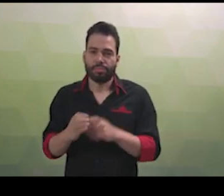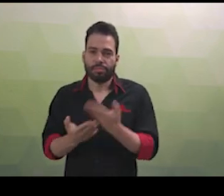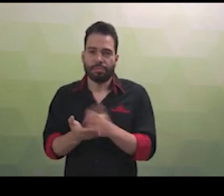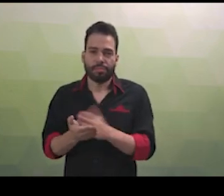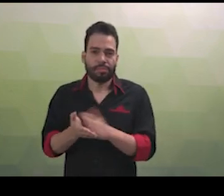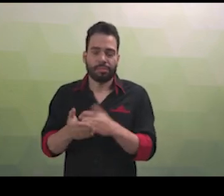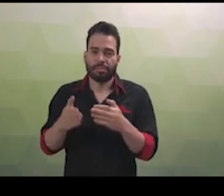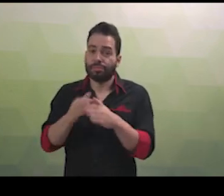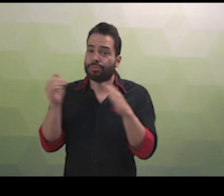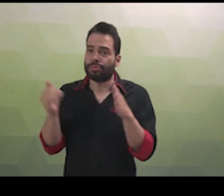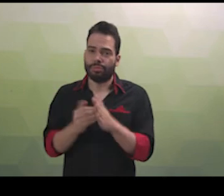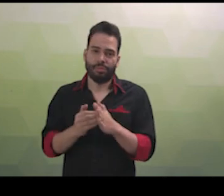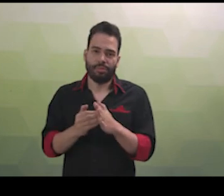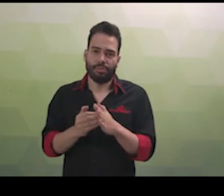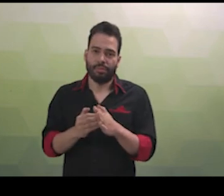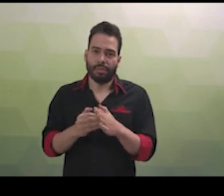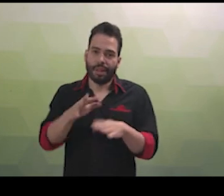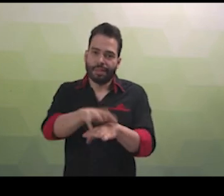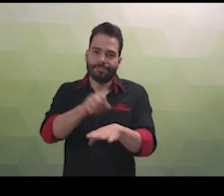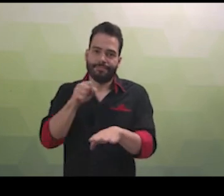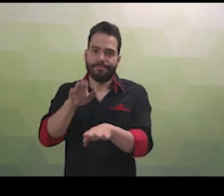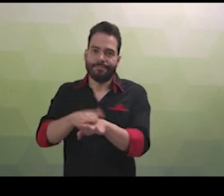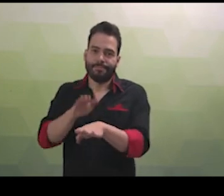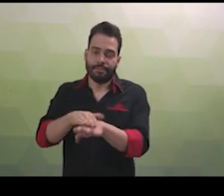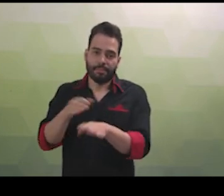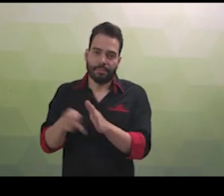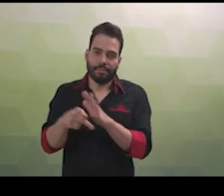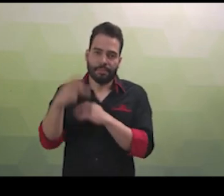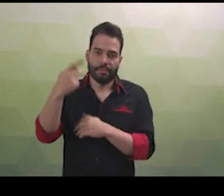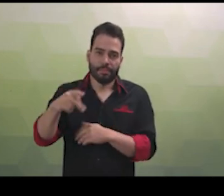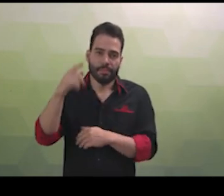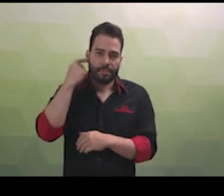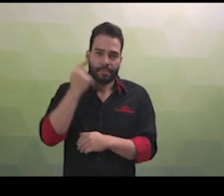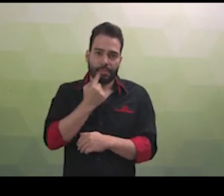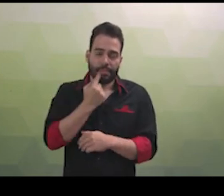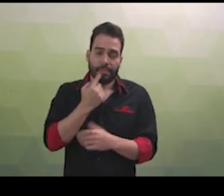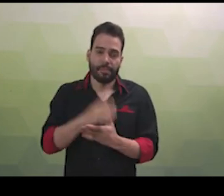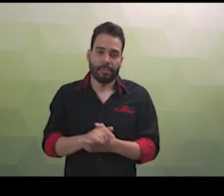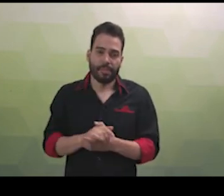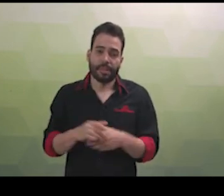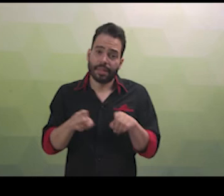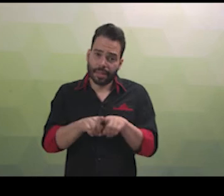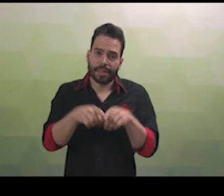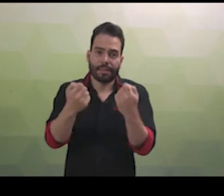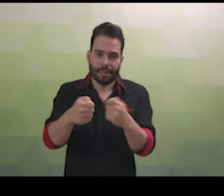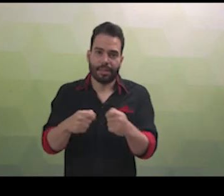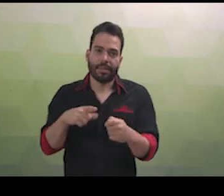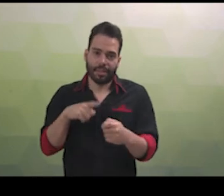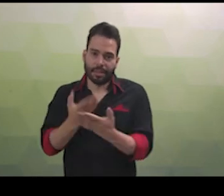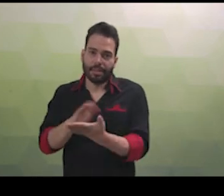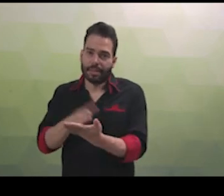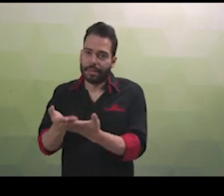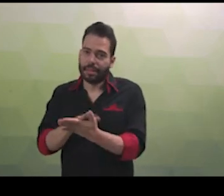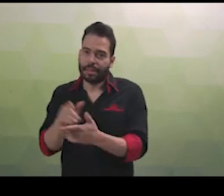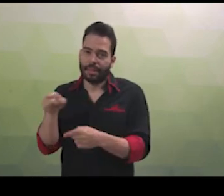quaisquer atividades. Isso é retirar a autonomia do indivíduo. Também não podemos falar de inclusão sem um intérprete